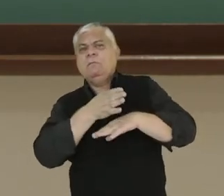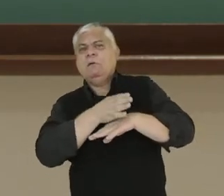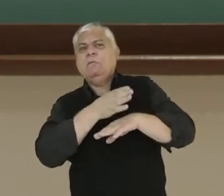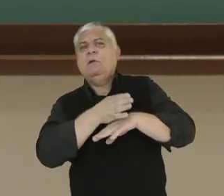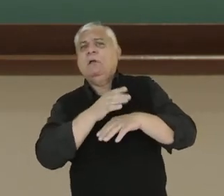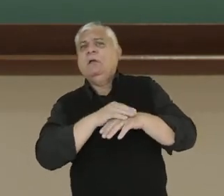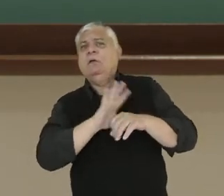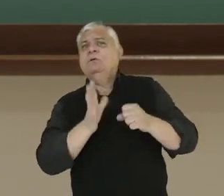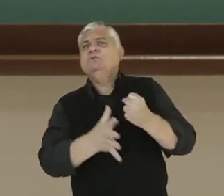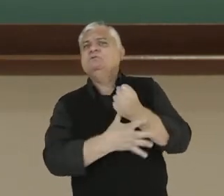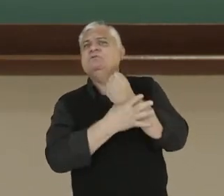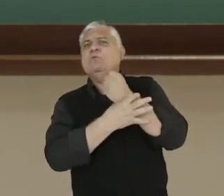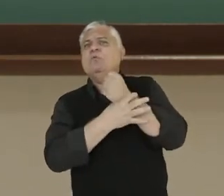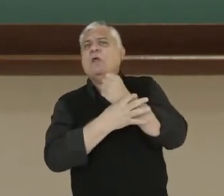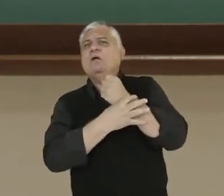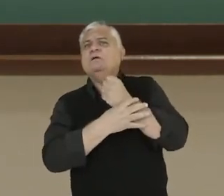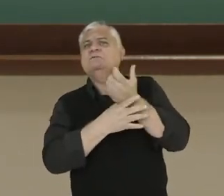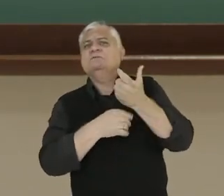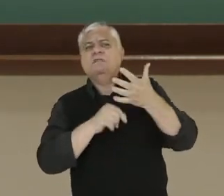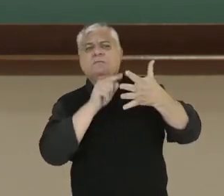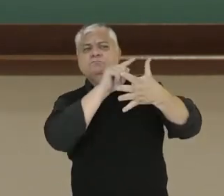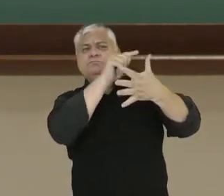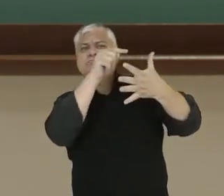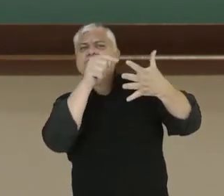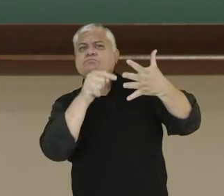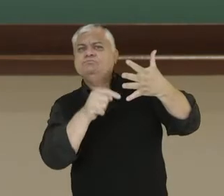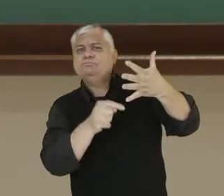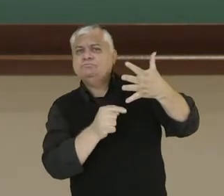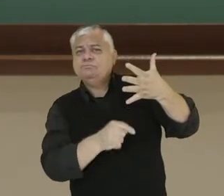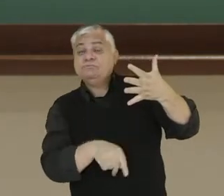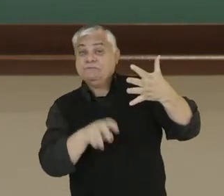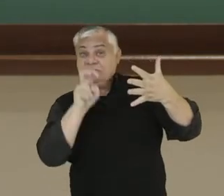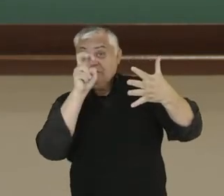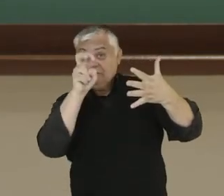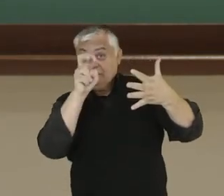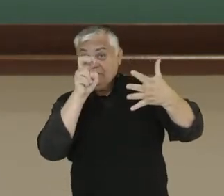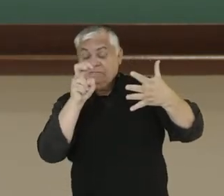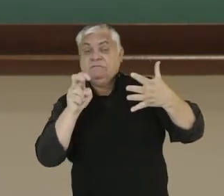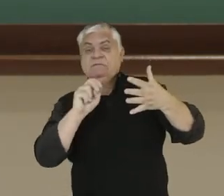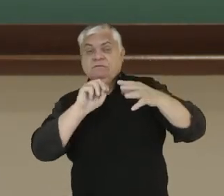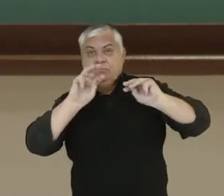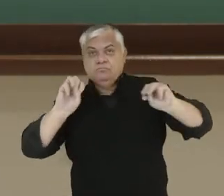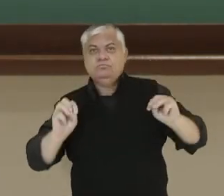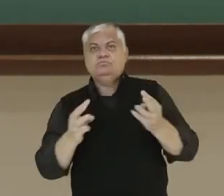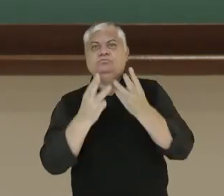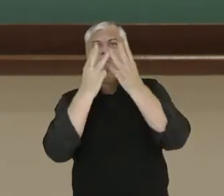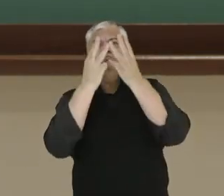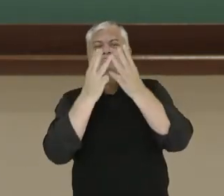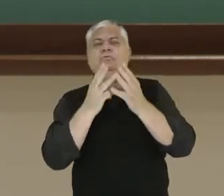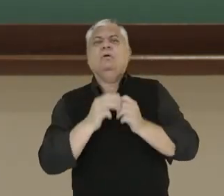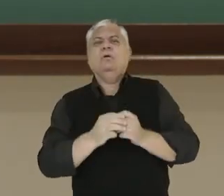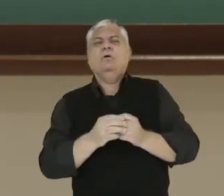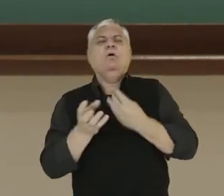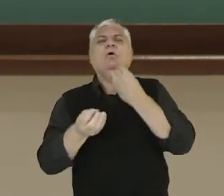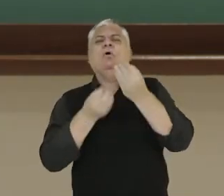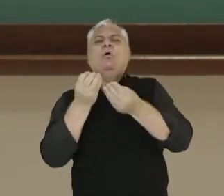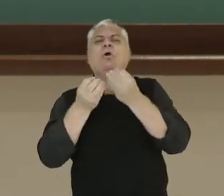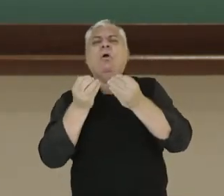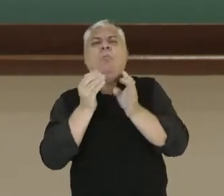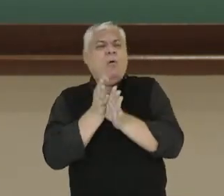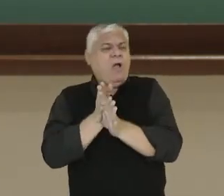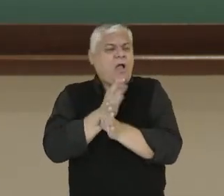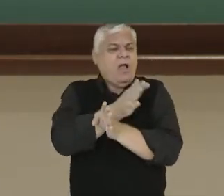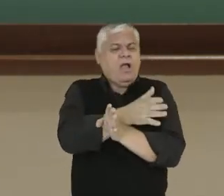das outras potências mundiais, né, que saem vitoriosas ali da Segunda Guerra. Então, vamos entender um pouquinho como a gente podia construir